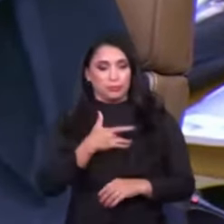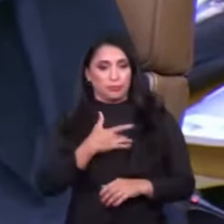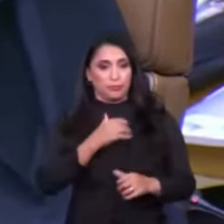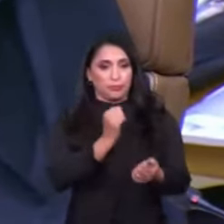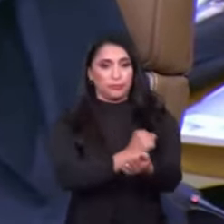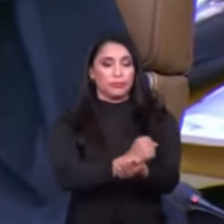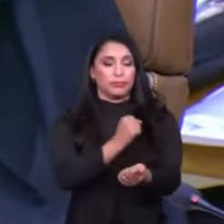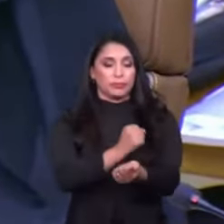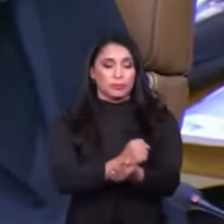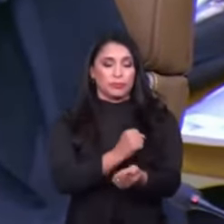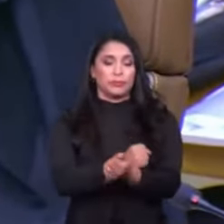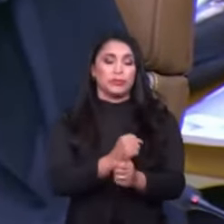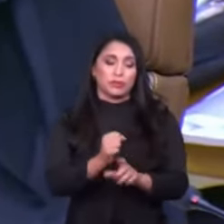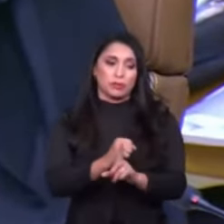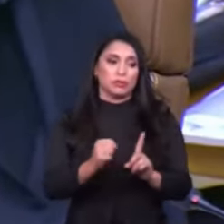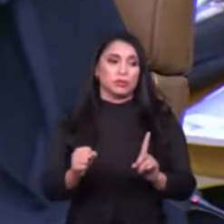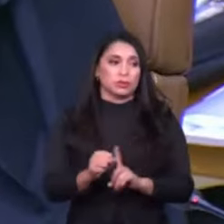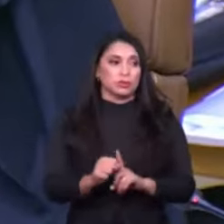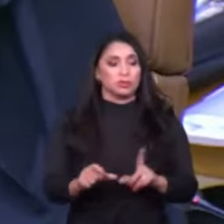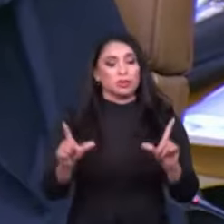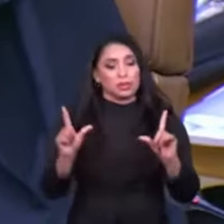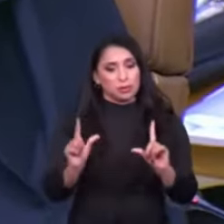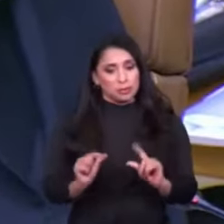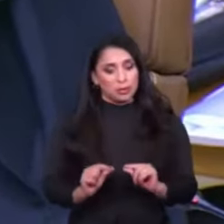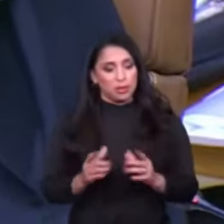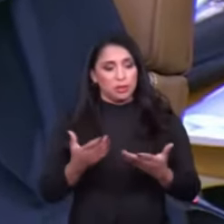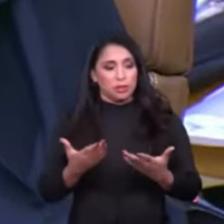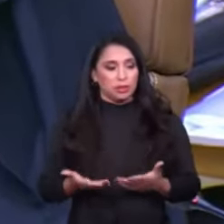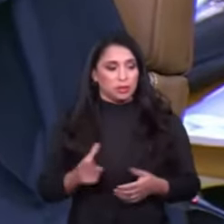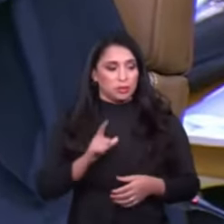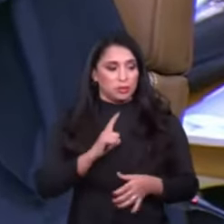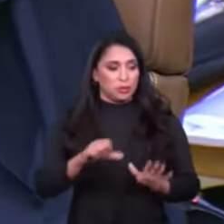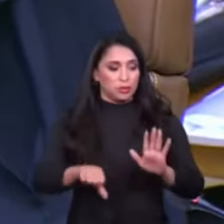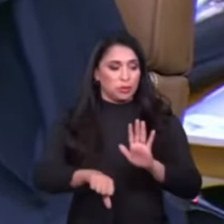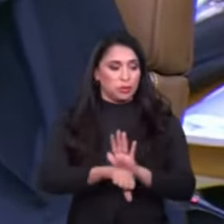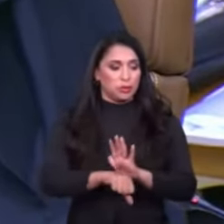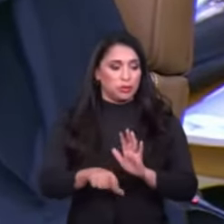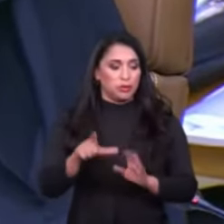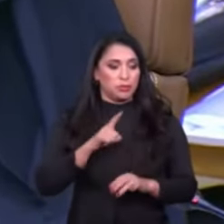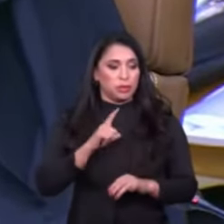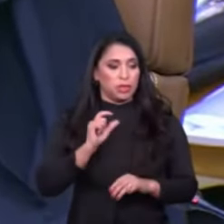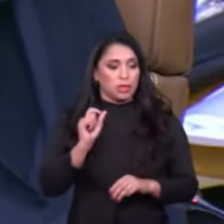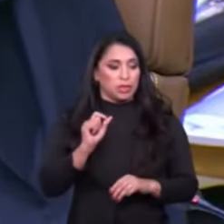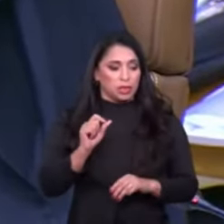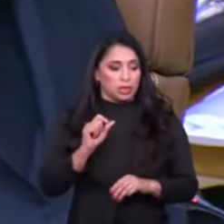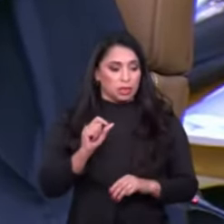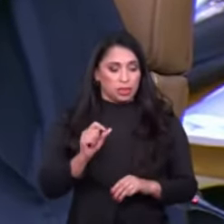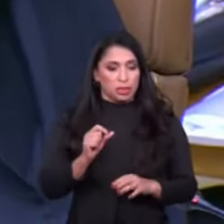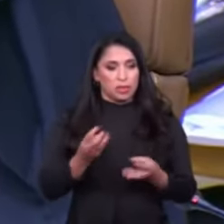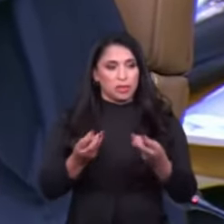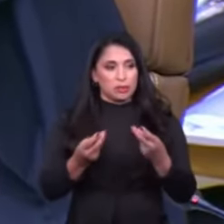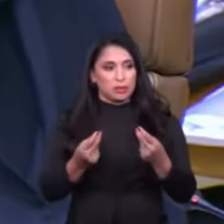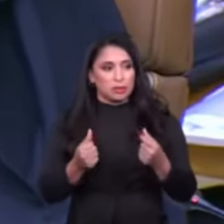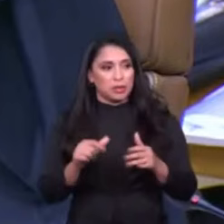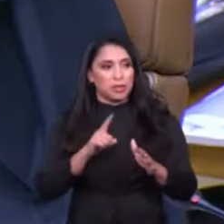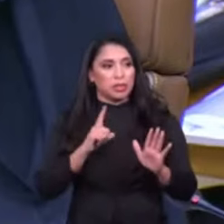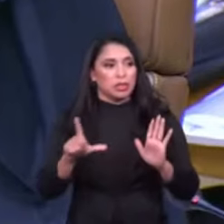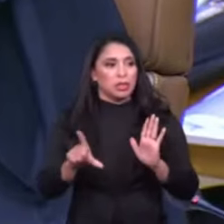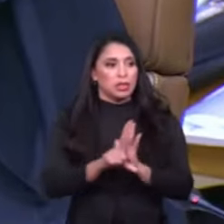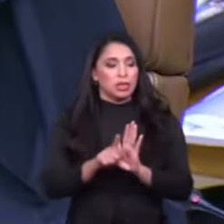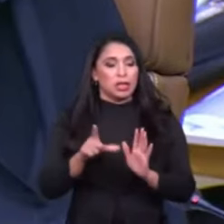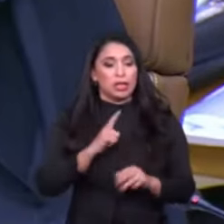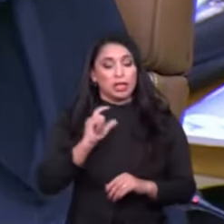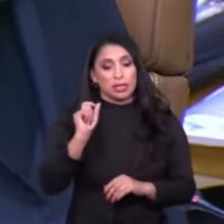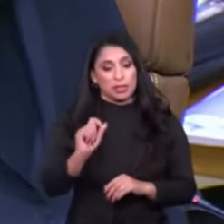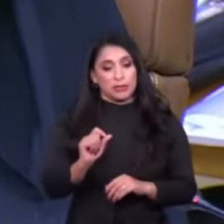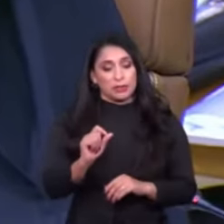ao tecido social. Acrescento que o delito em questão constitui crime de perigo abstrato, tendo o legislador estabelecido presunção,